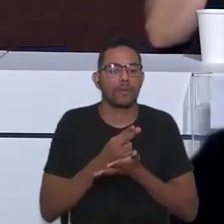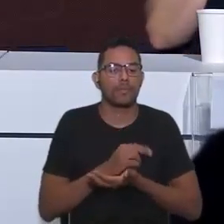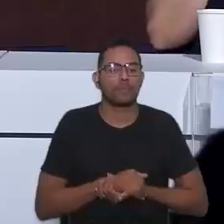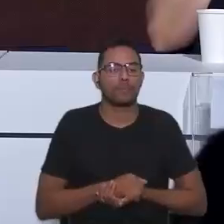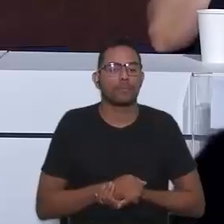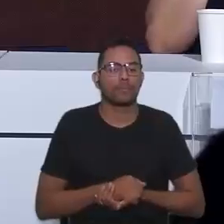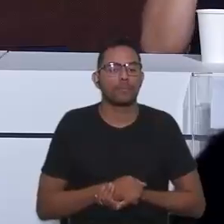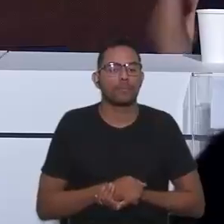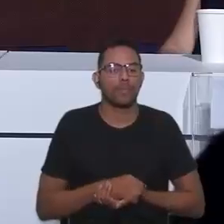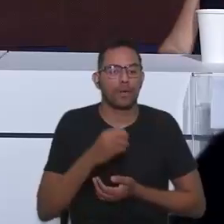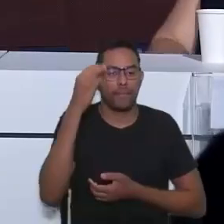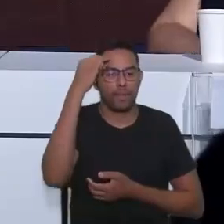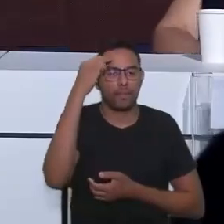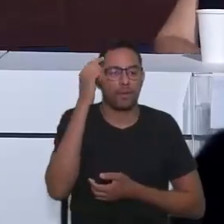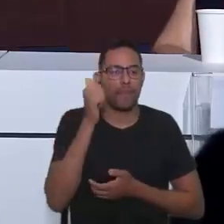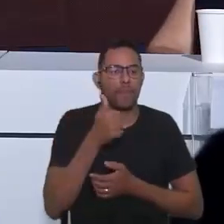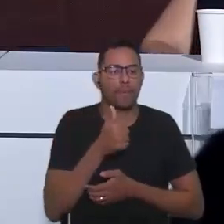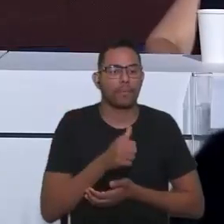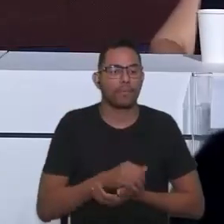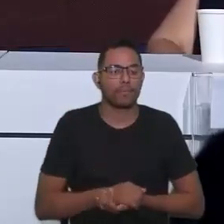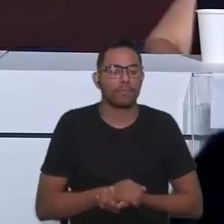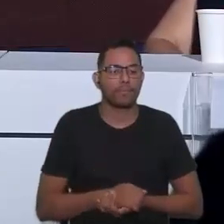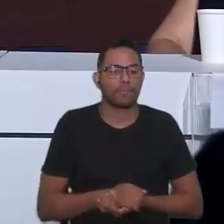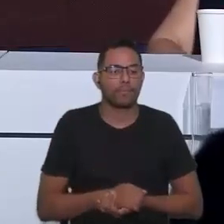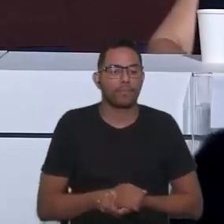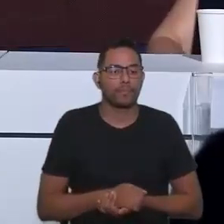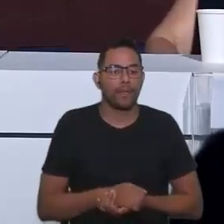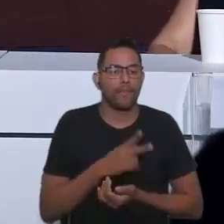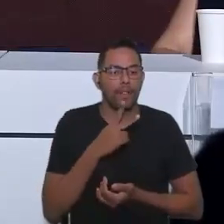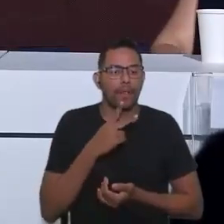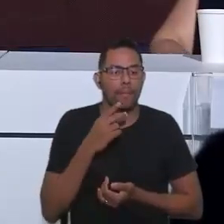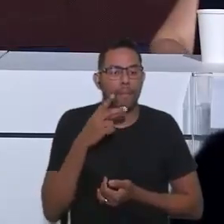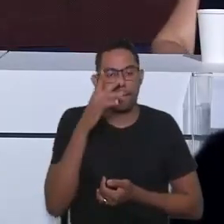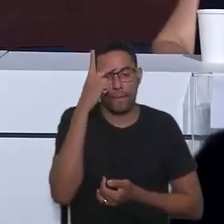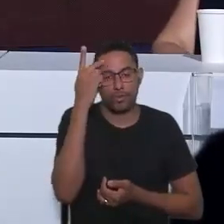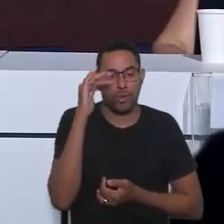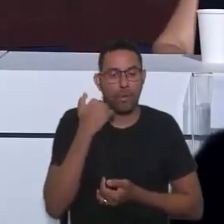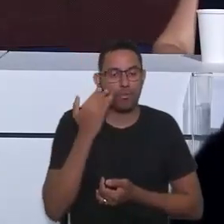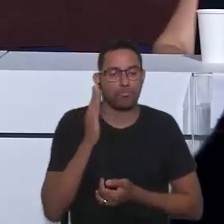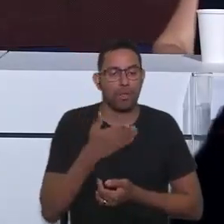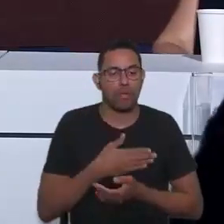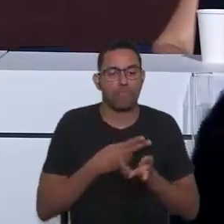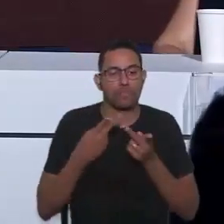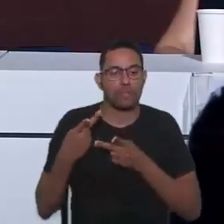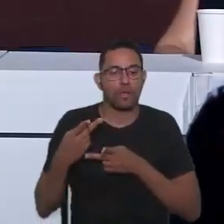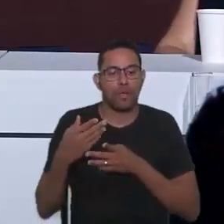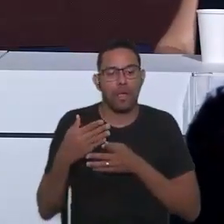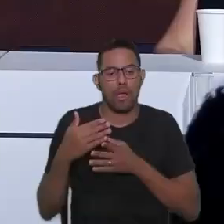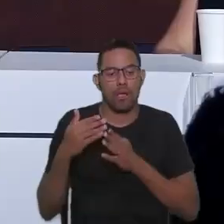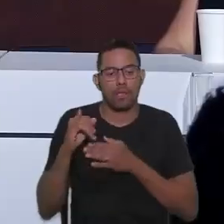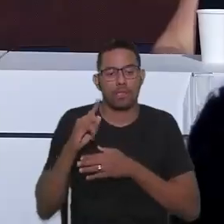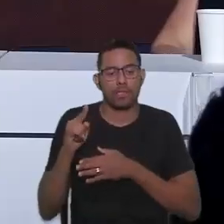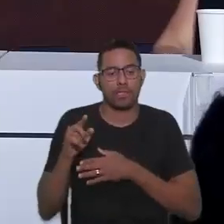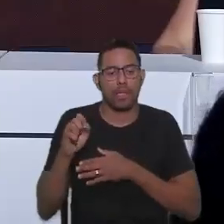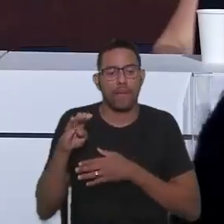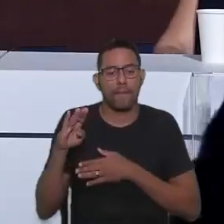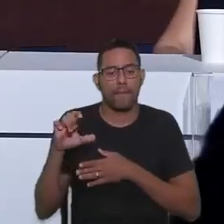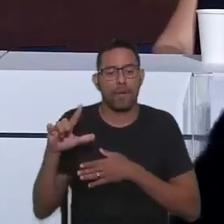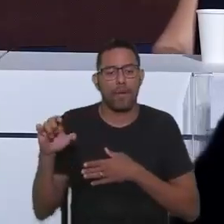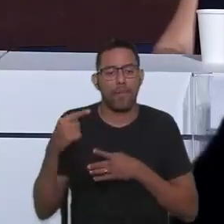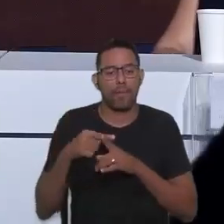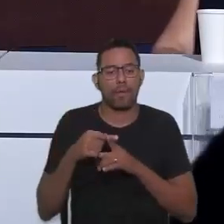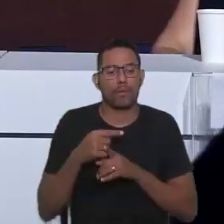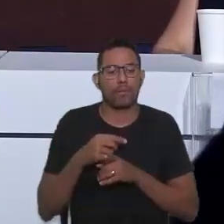muito racionalizada primeiro. Eu não vou falar com uma pessoa que morreu, quer dizer, não vou estar falando com a Isabel, porque